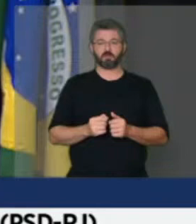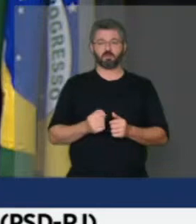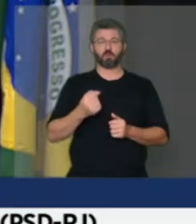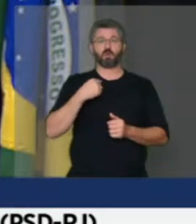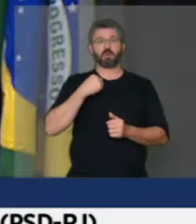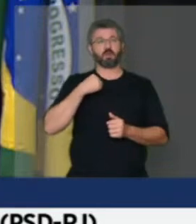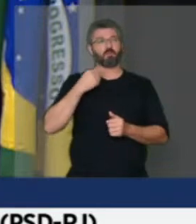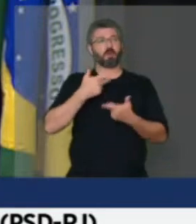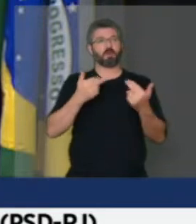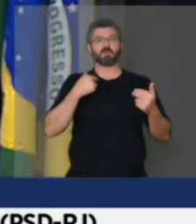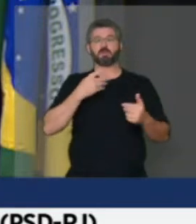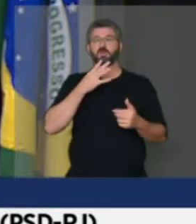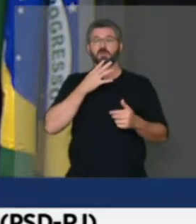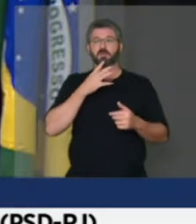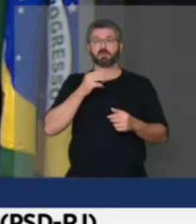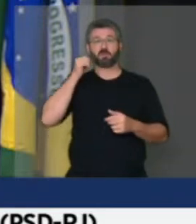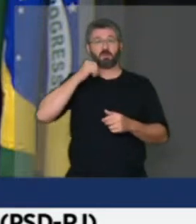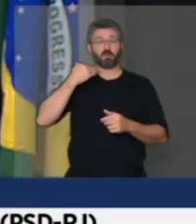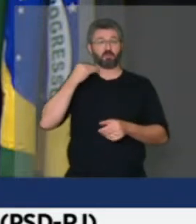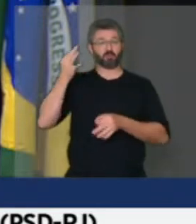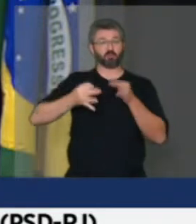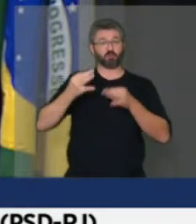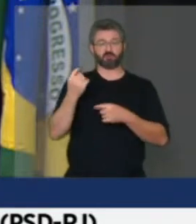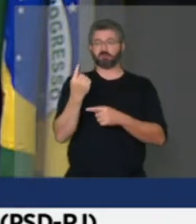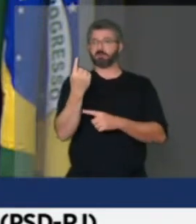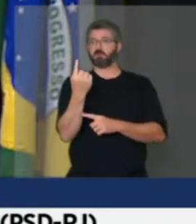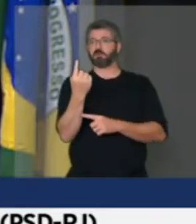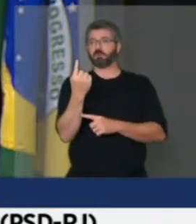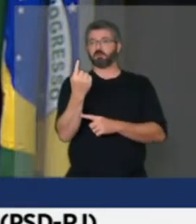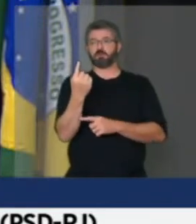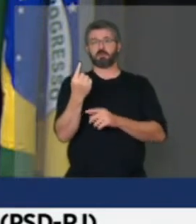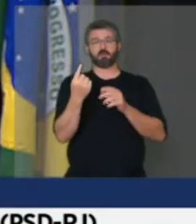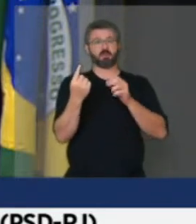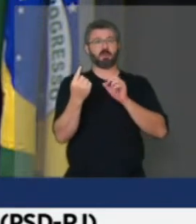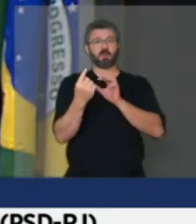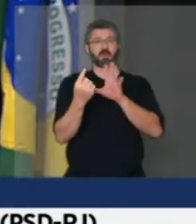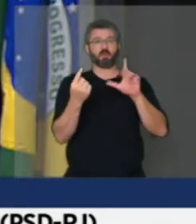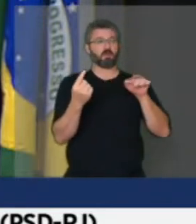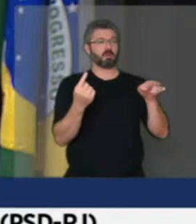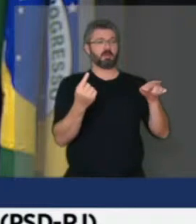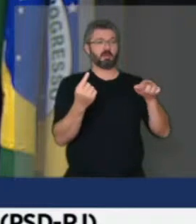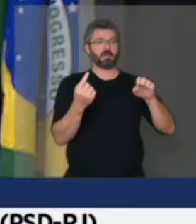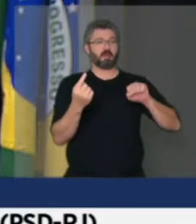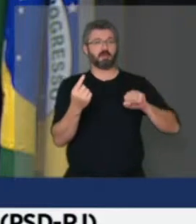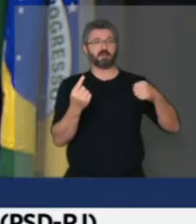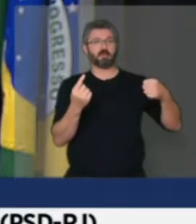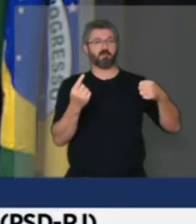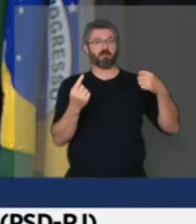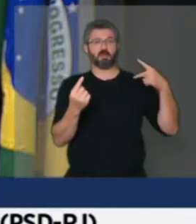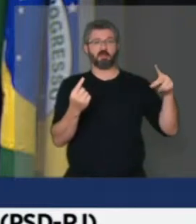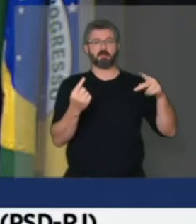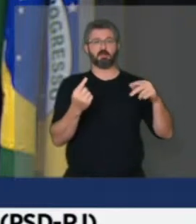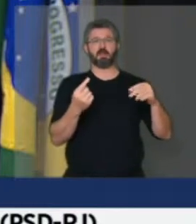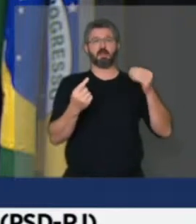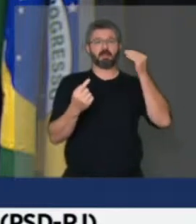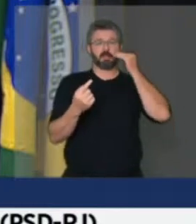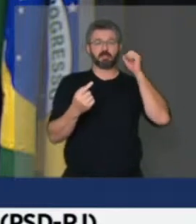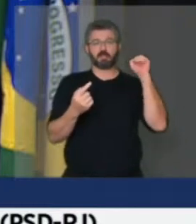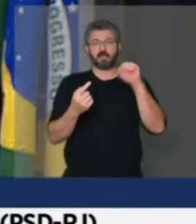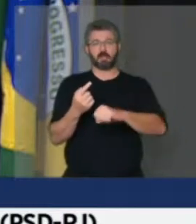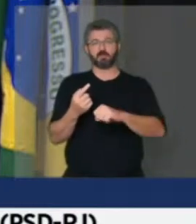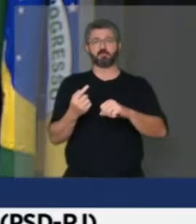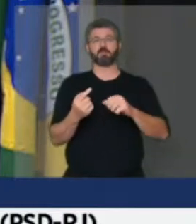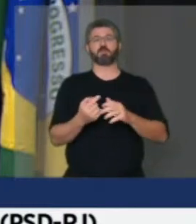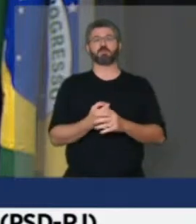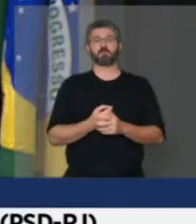conhecimento, que uma juíza não deixa uma acusada defender-se de tentativa de homicídio e de